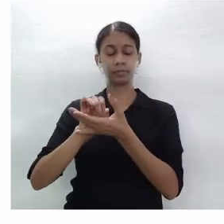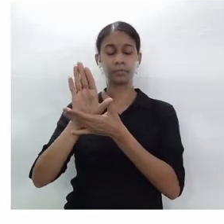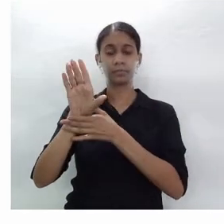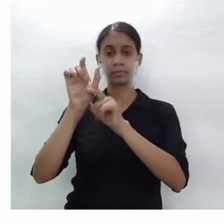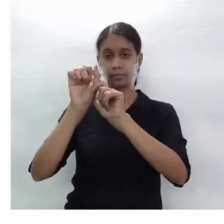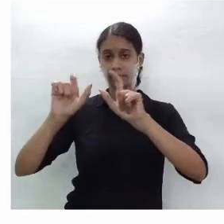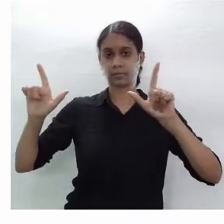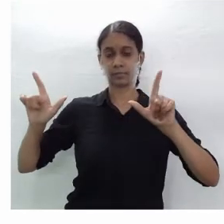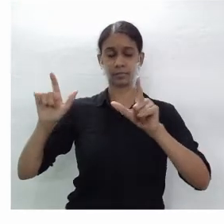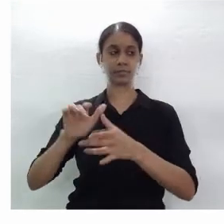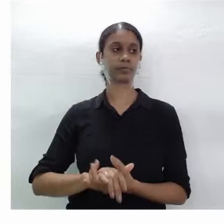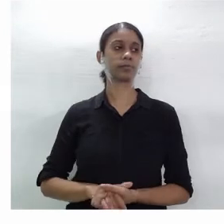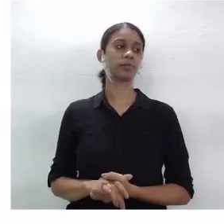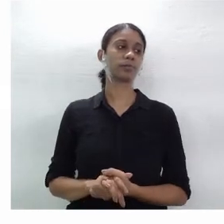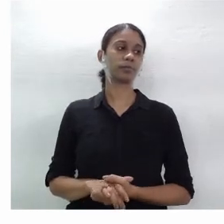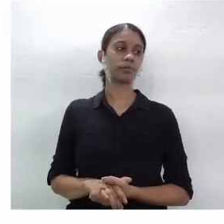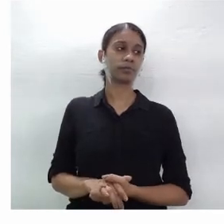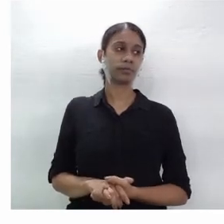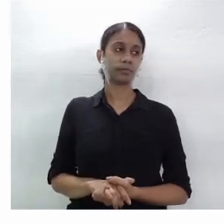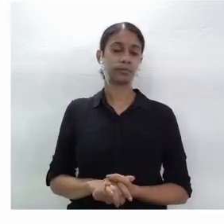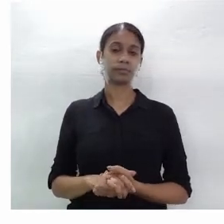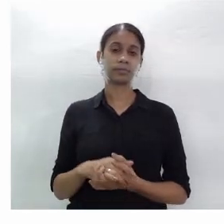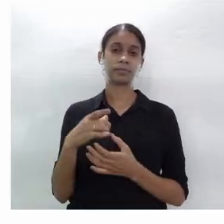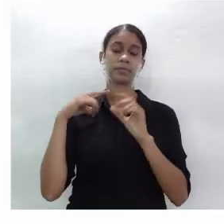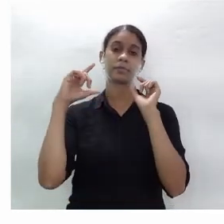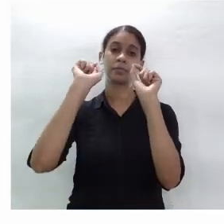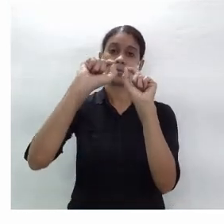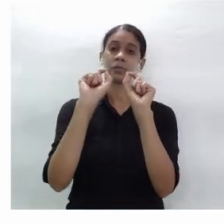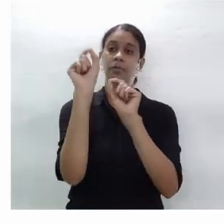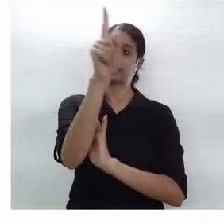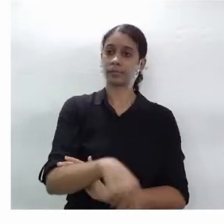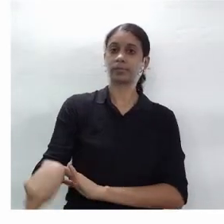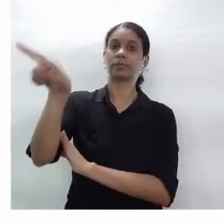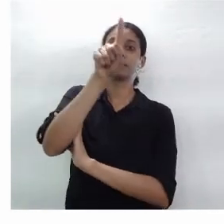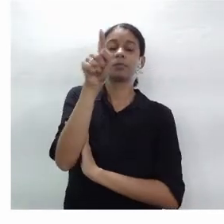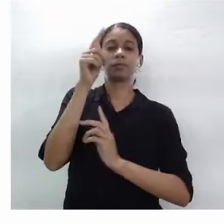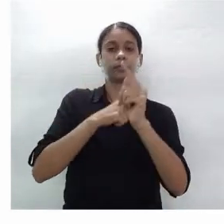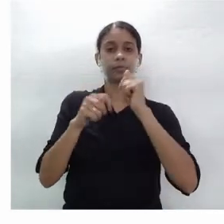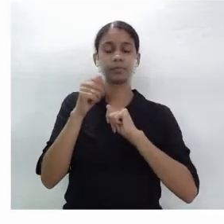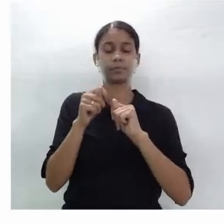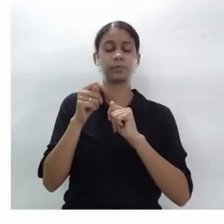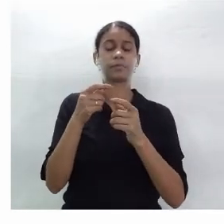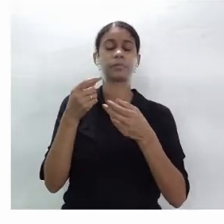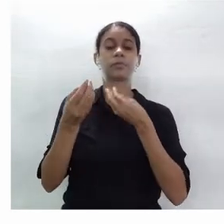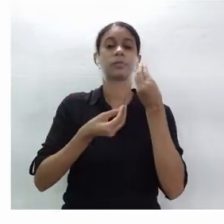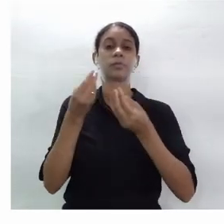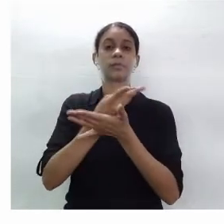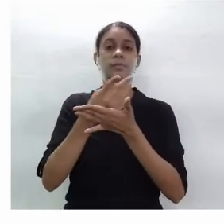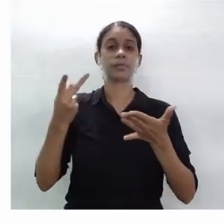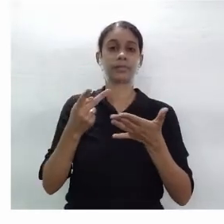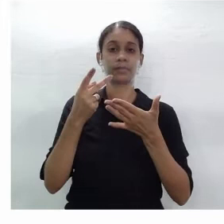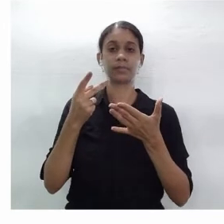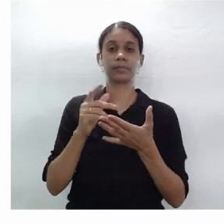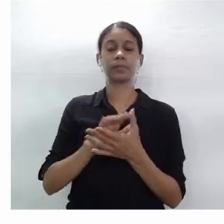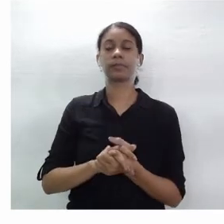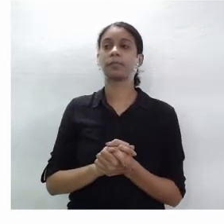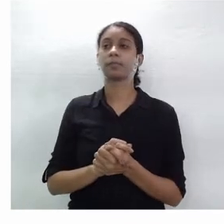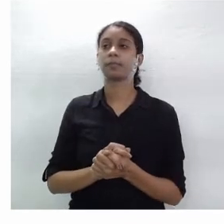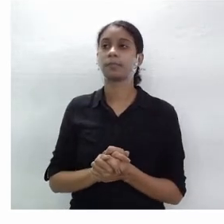Tá? Veja só, os ciclos econômicos brasileiros, eles se dão através dessas etapas.